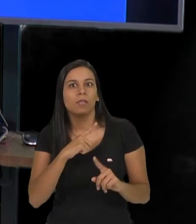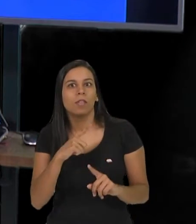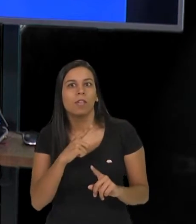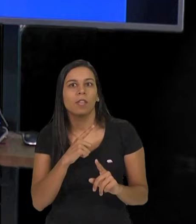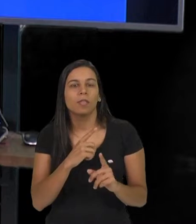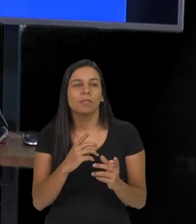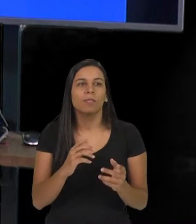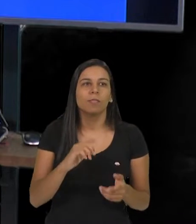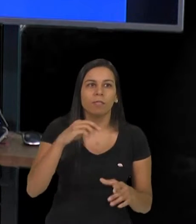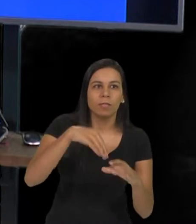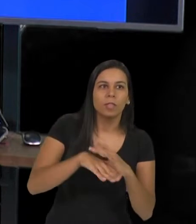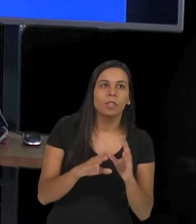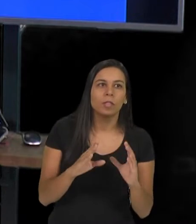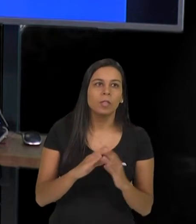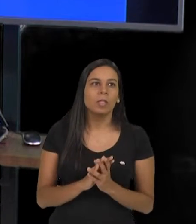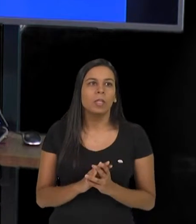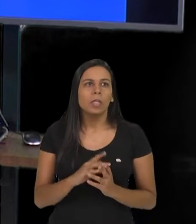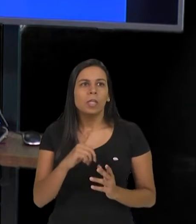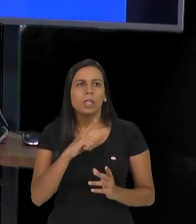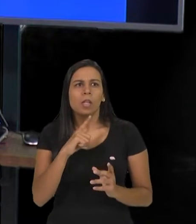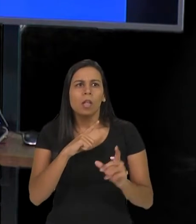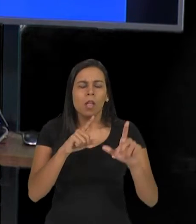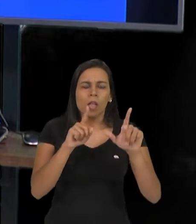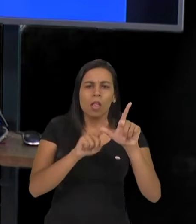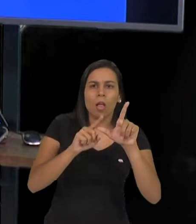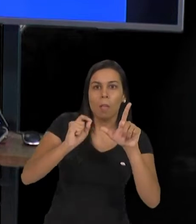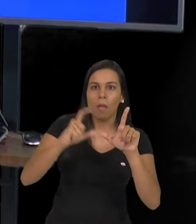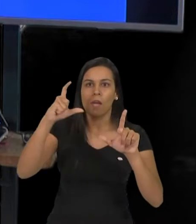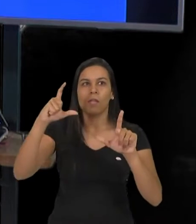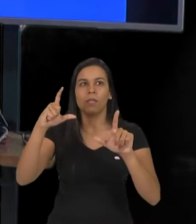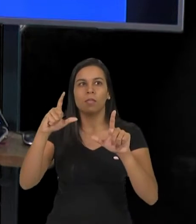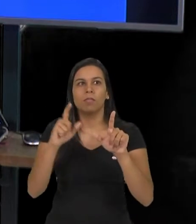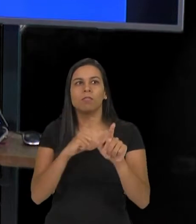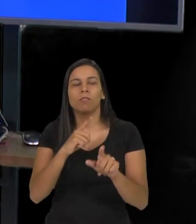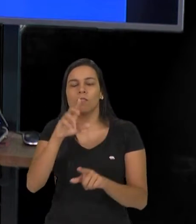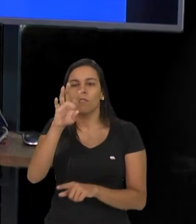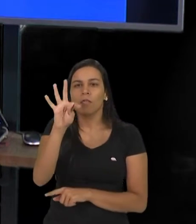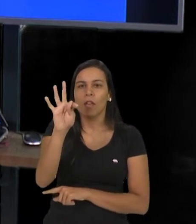Vem aí algumas palavras em maiúsculo e vem informações como TLF